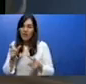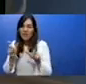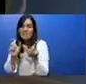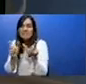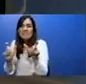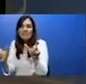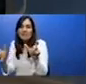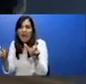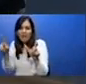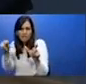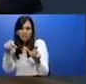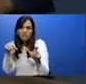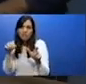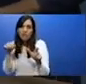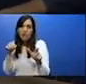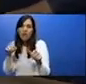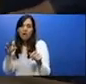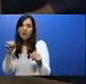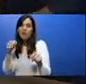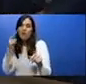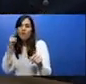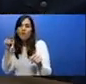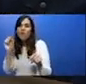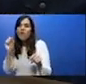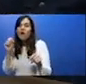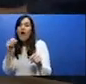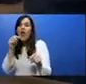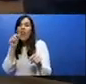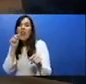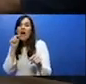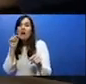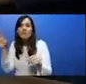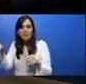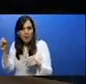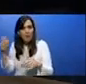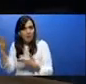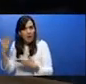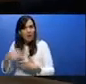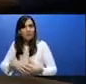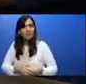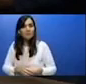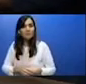seu lápis e vamos fazendo juntos? Então, vamos lá.